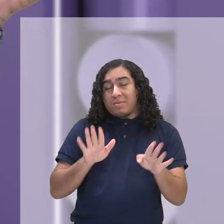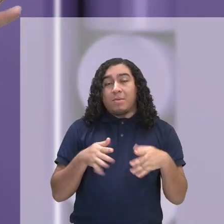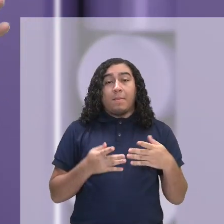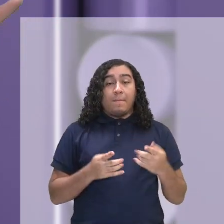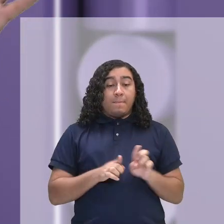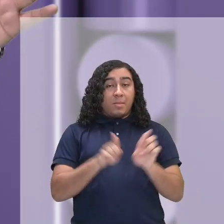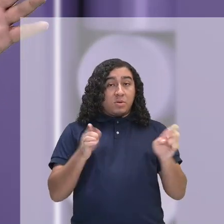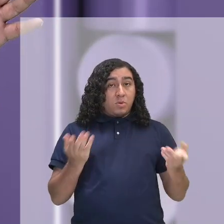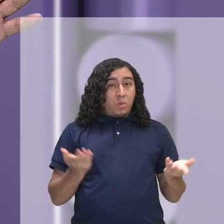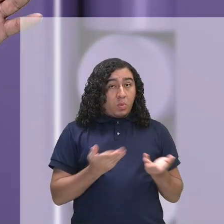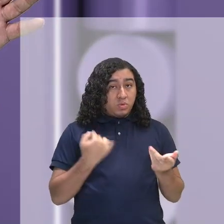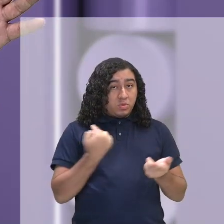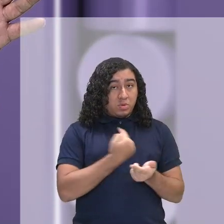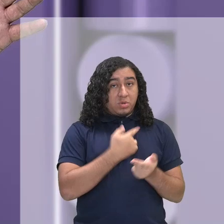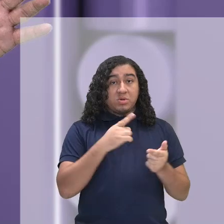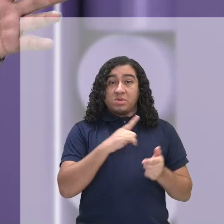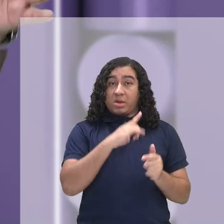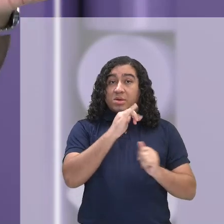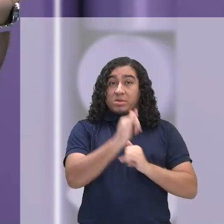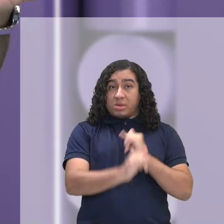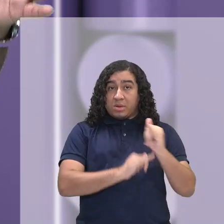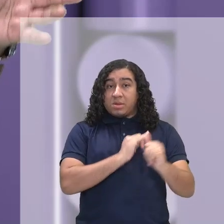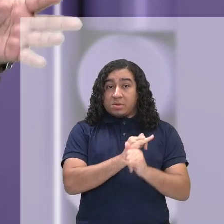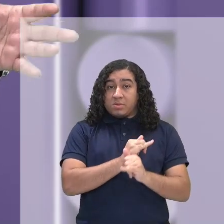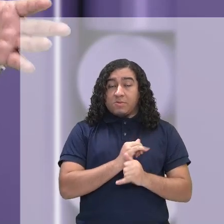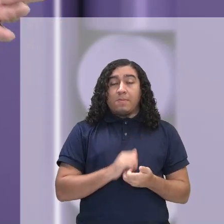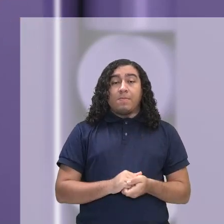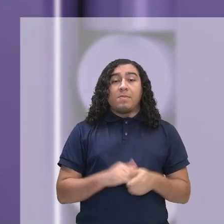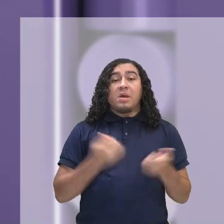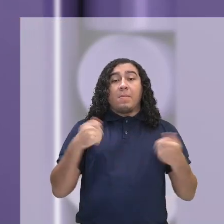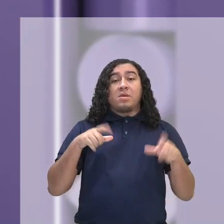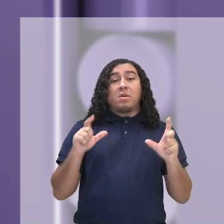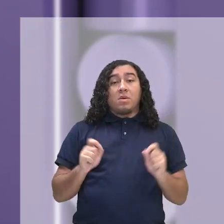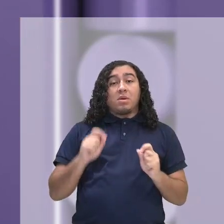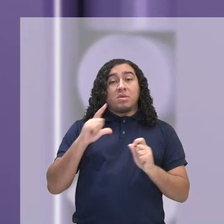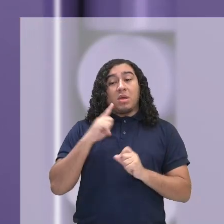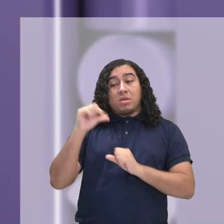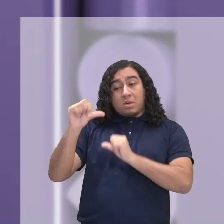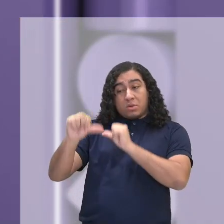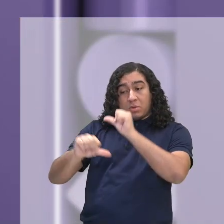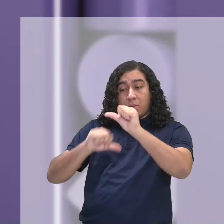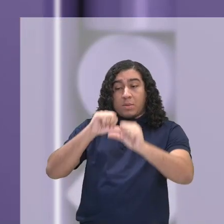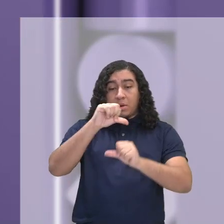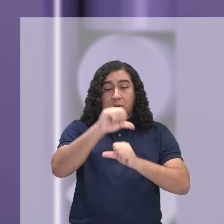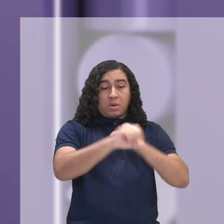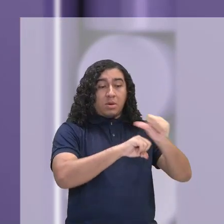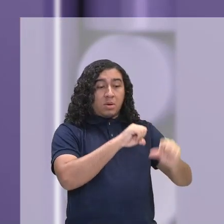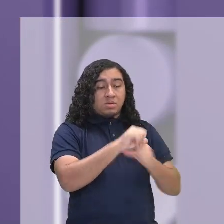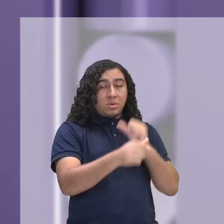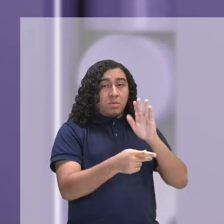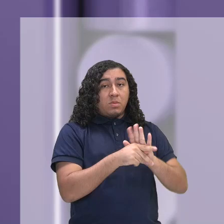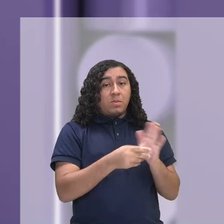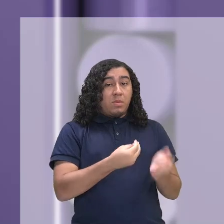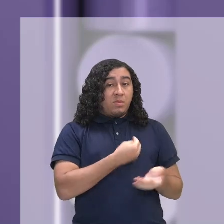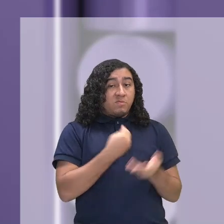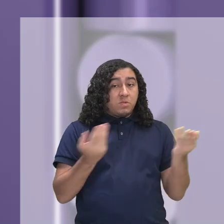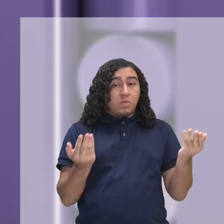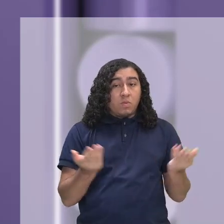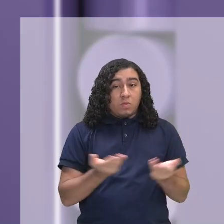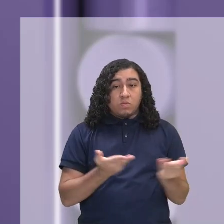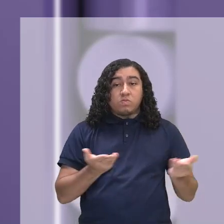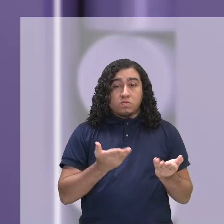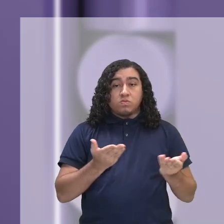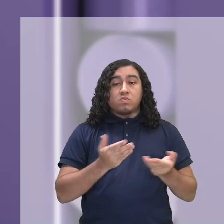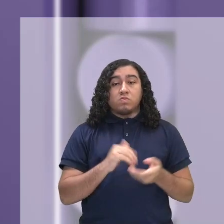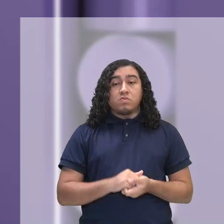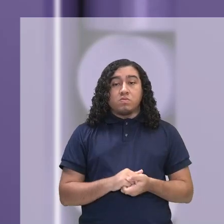bíblica, como exemplo que eu estou dando aqui, ela precisa ser atualizada a essa realidade da internet, a essa